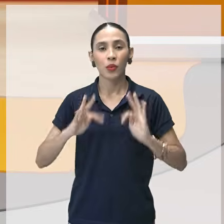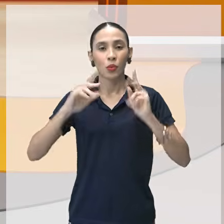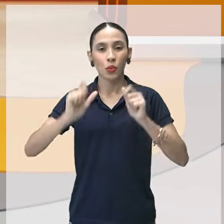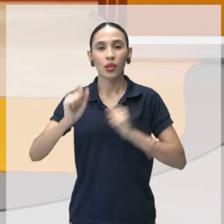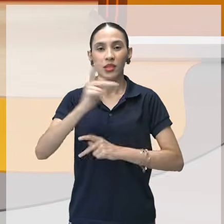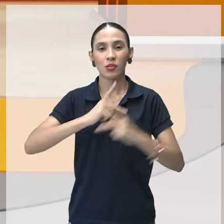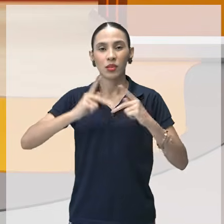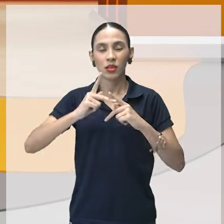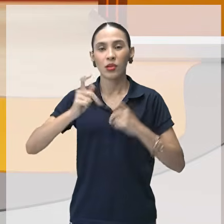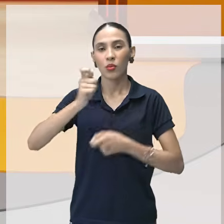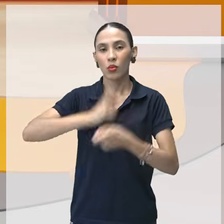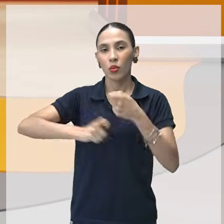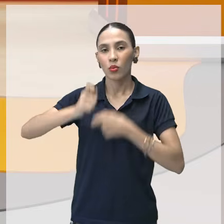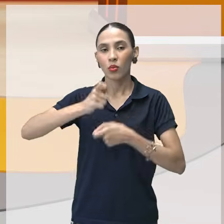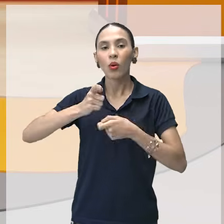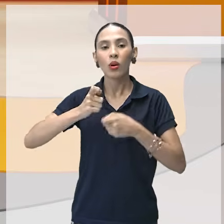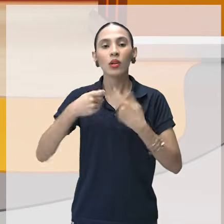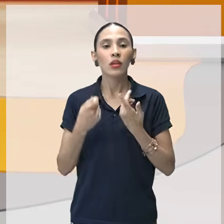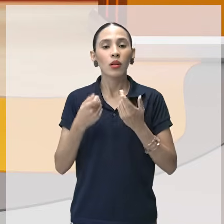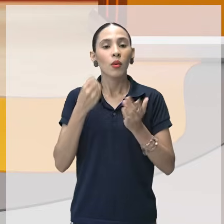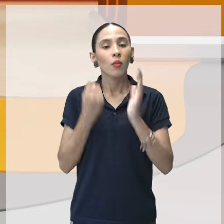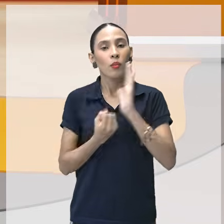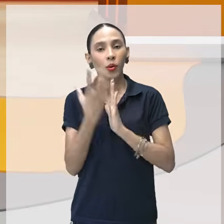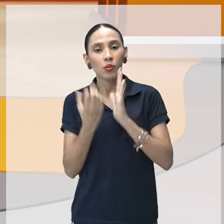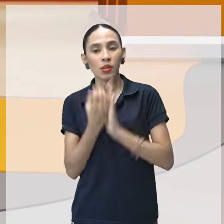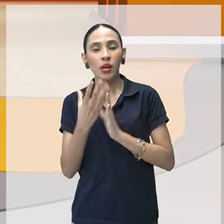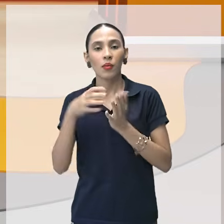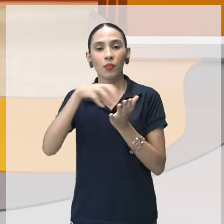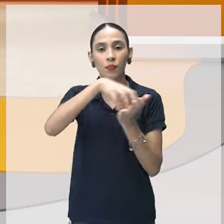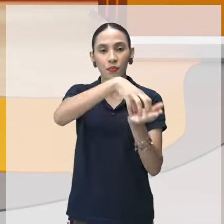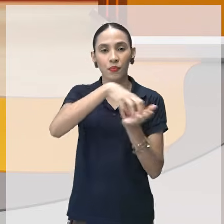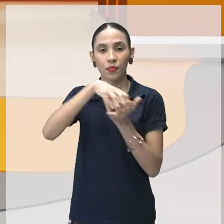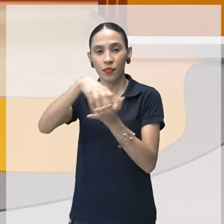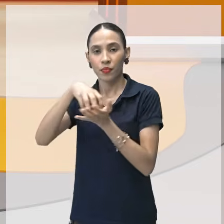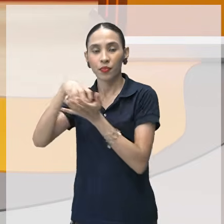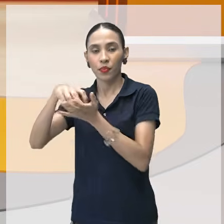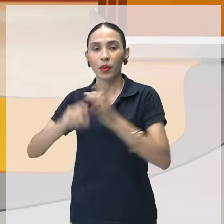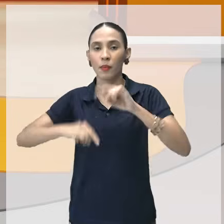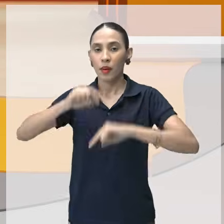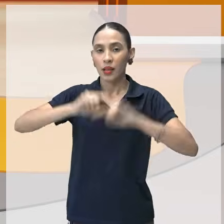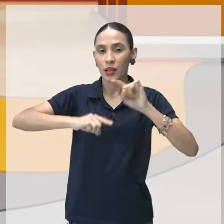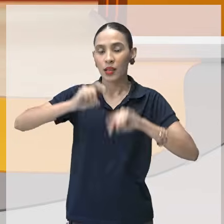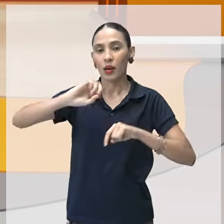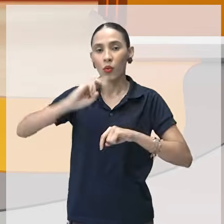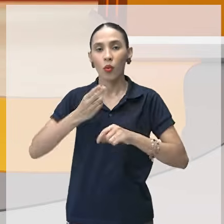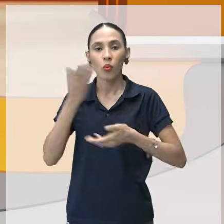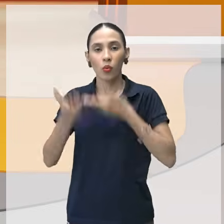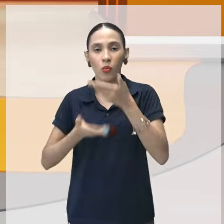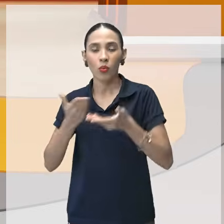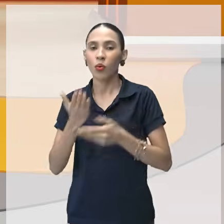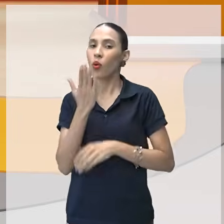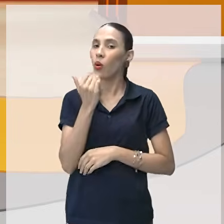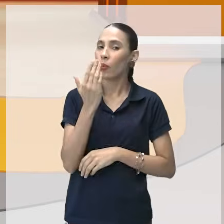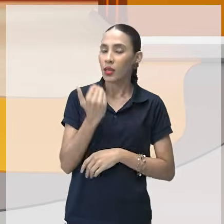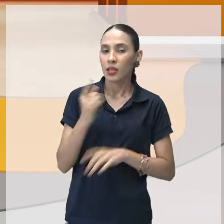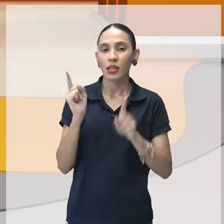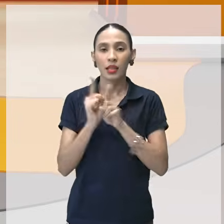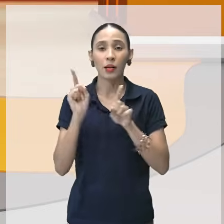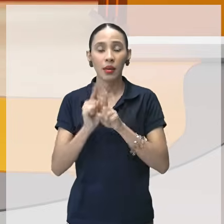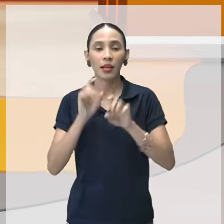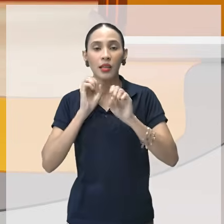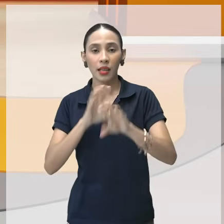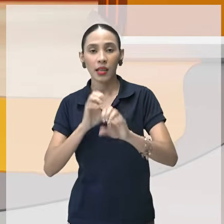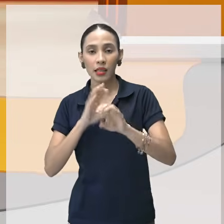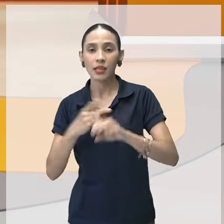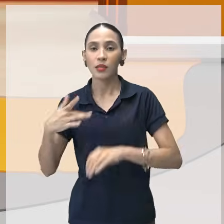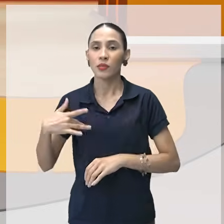administração, tanto da produção e também distribuição de bens ou até mesmo de comidas e também de